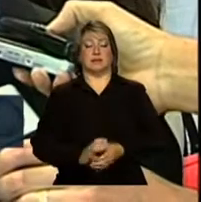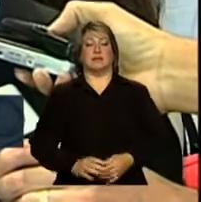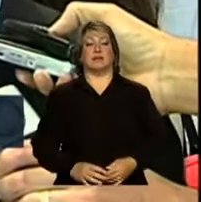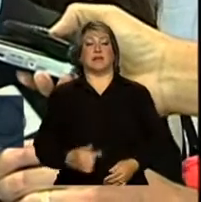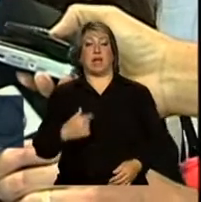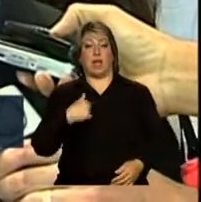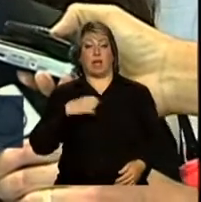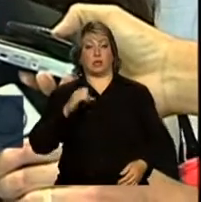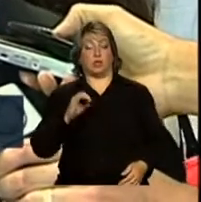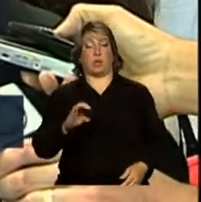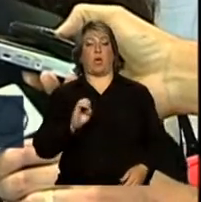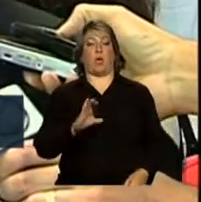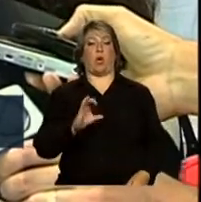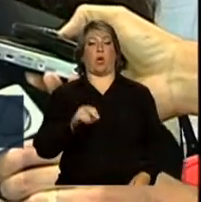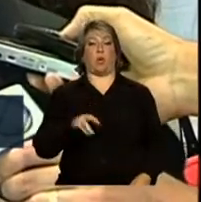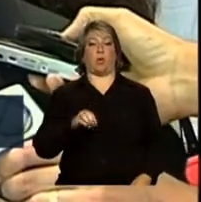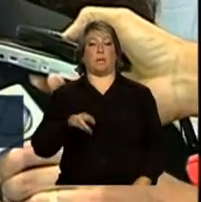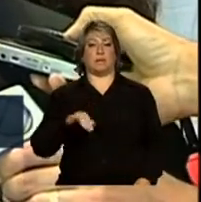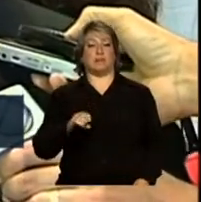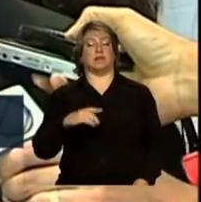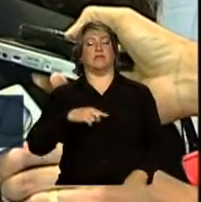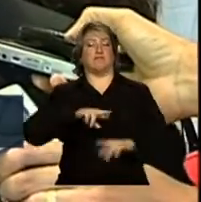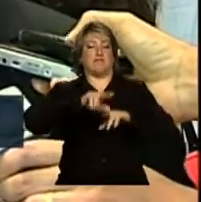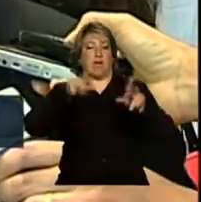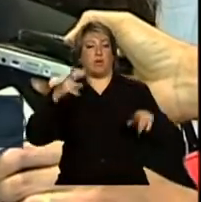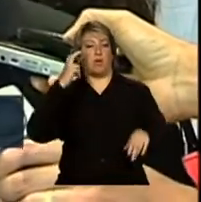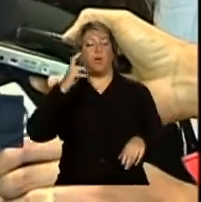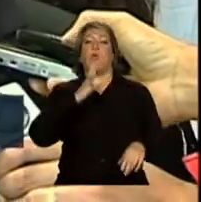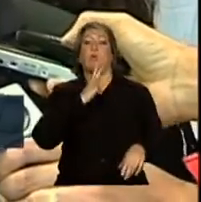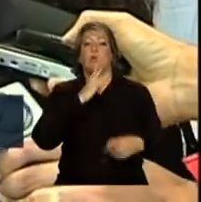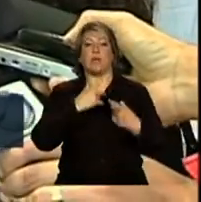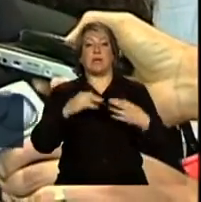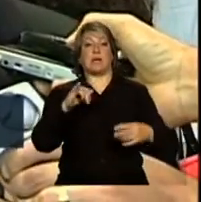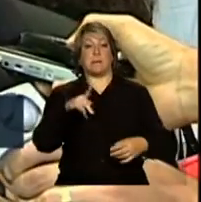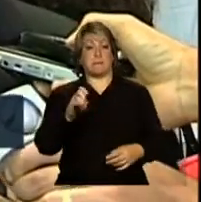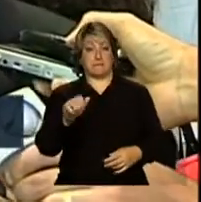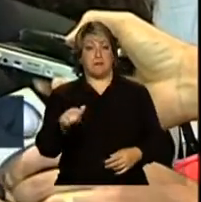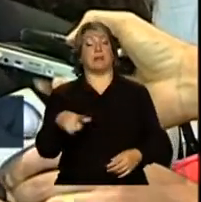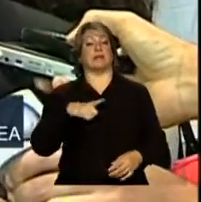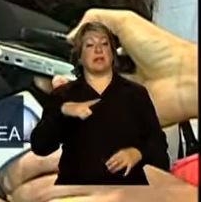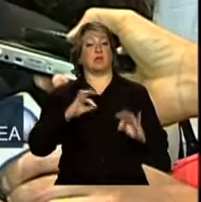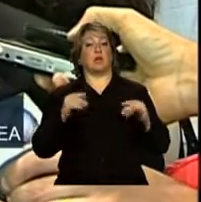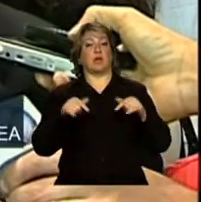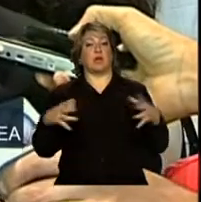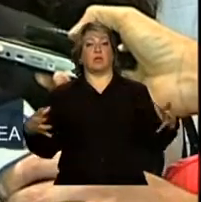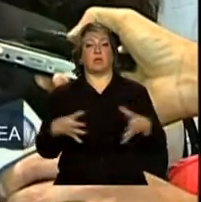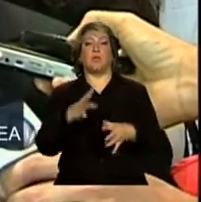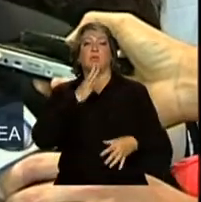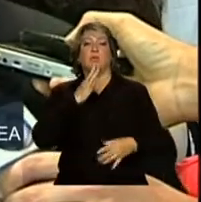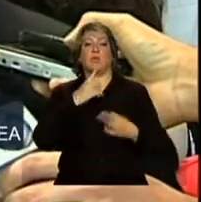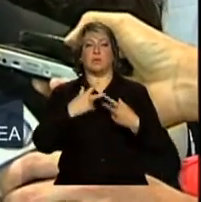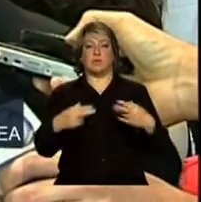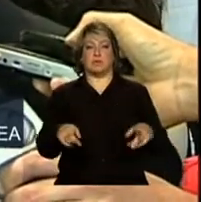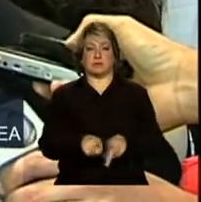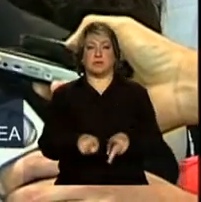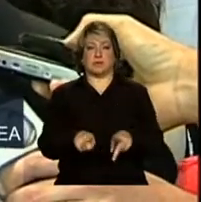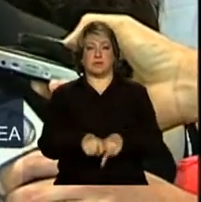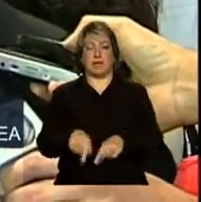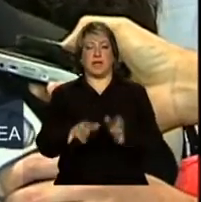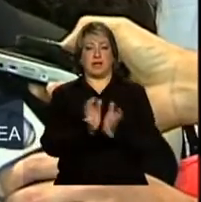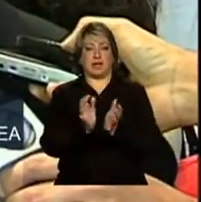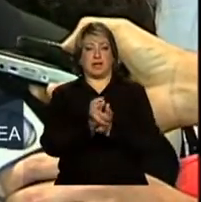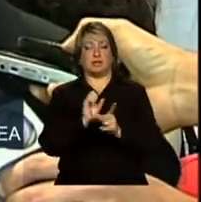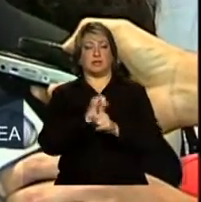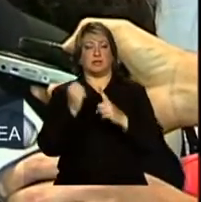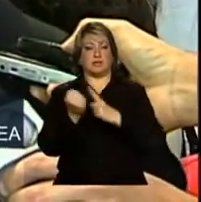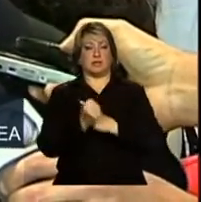o economista com vários conhecimentos, o IPEA tem todo esse arcabouço de conhecimentos, mas eu diria que a área social, lato